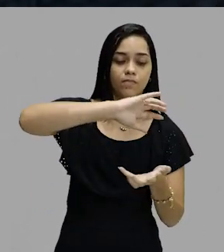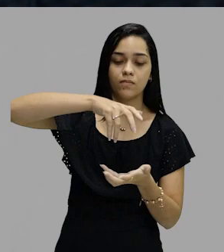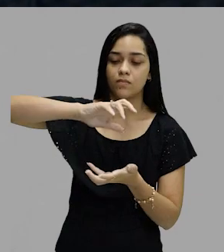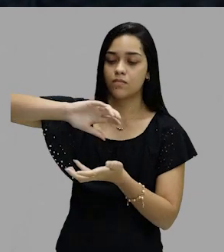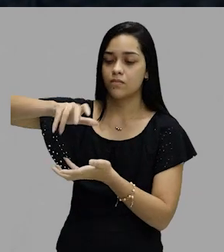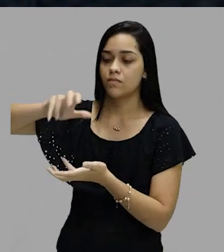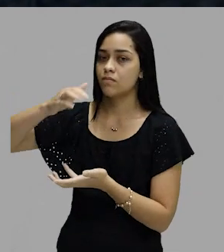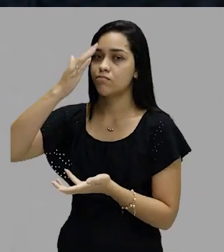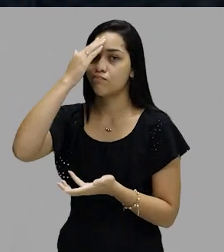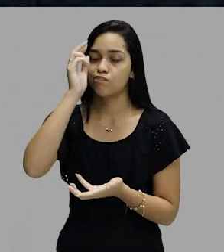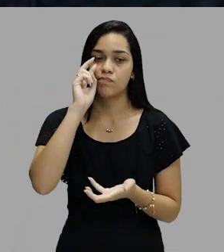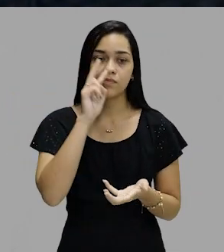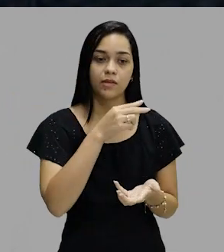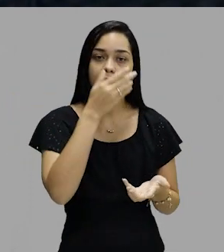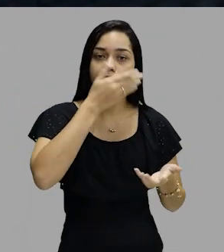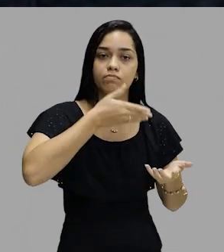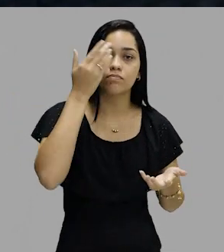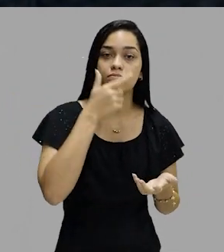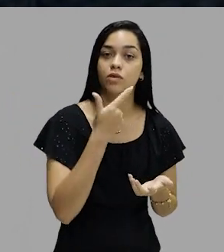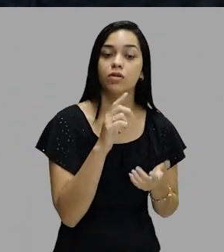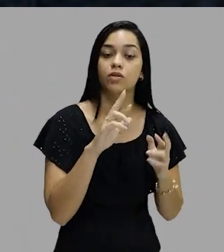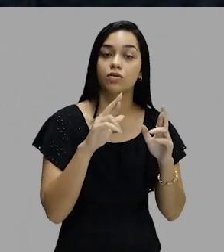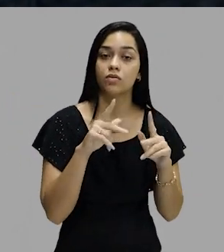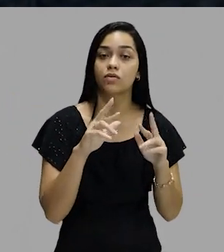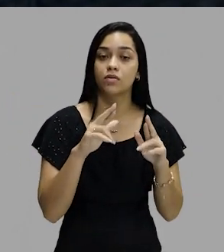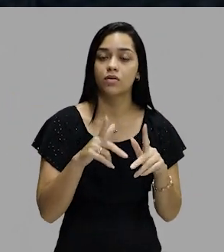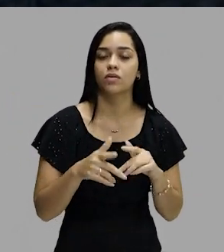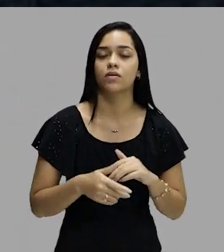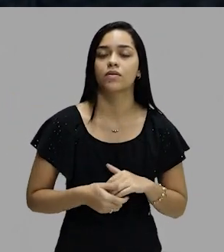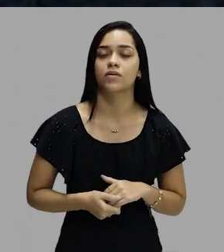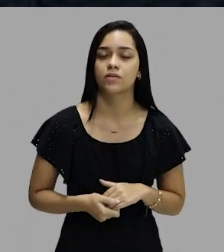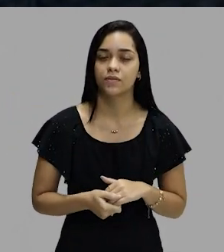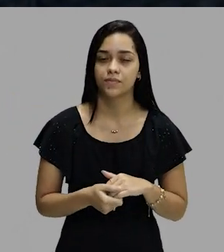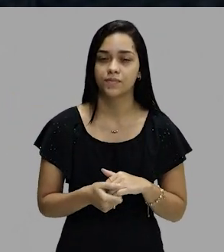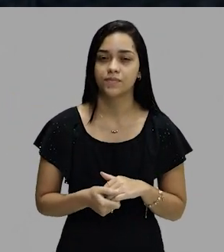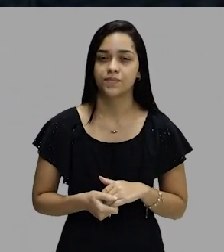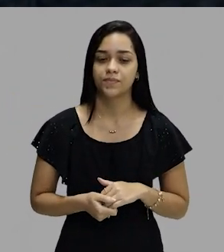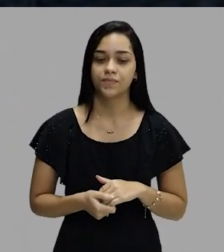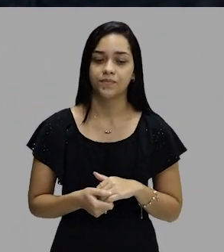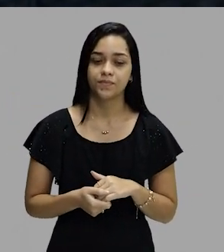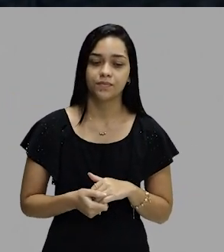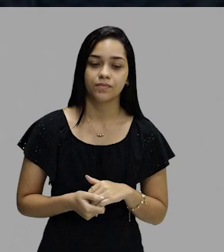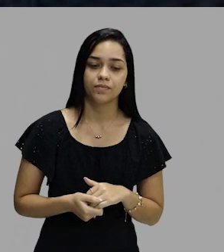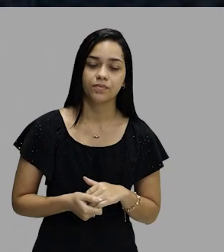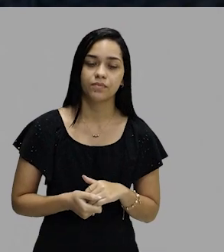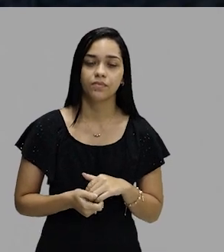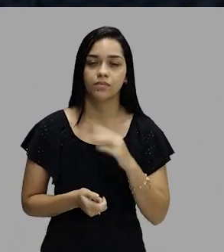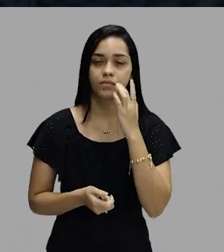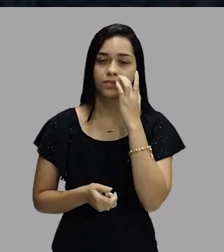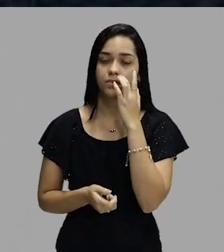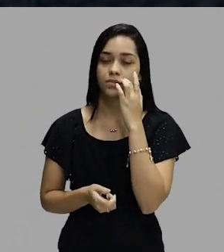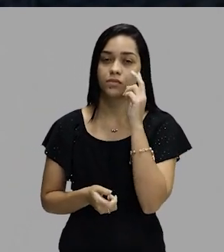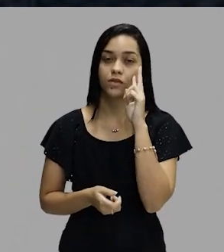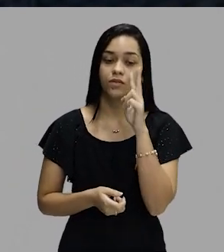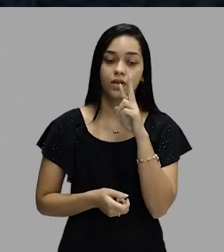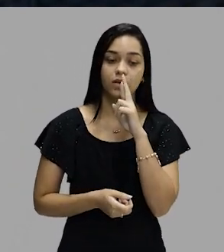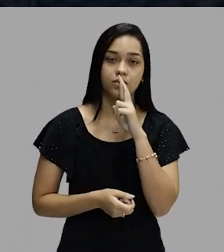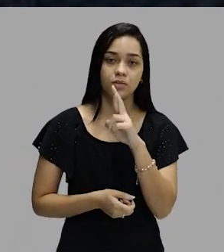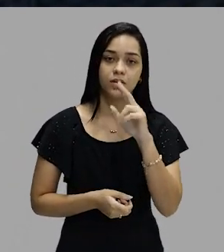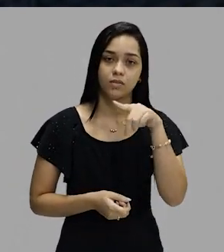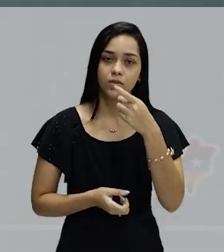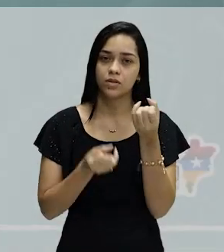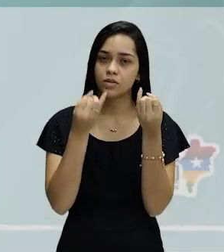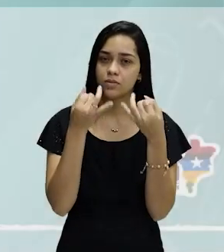gente não consegue saber, não consegue diferenciar. As duas são incolores, ok? Então, vamos à resposta, depois a